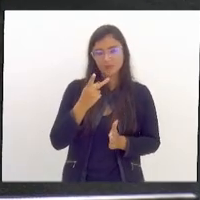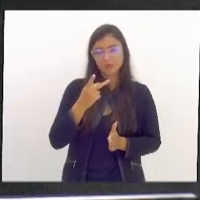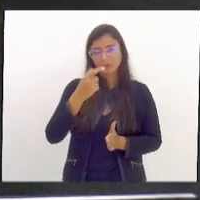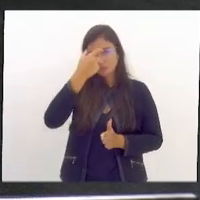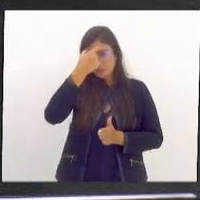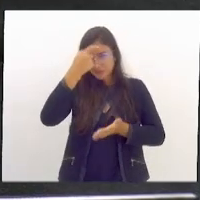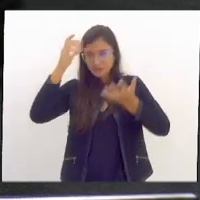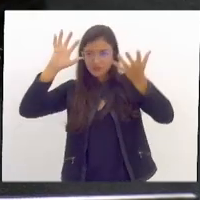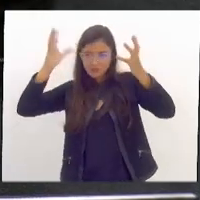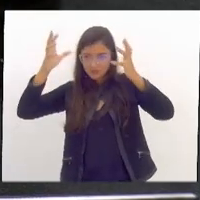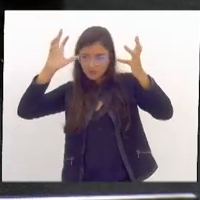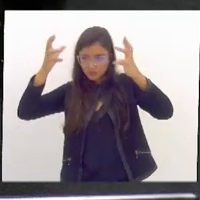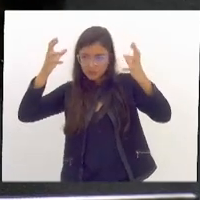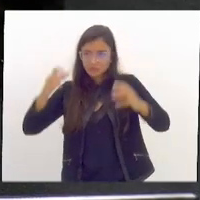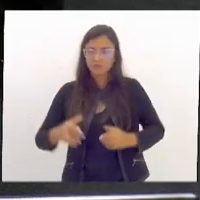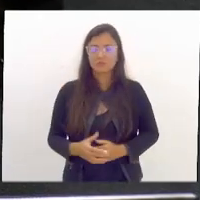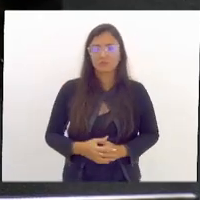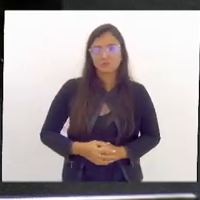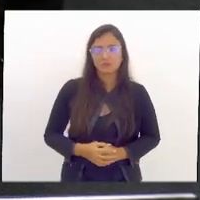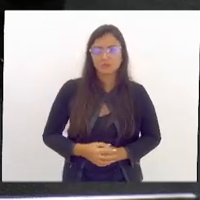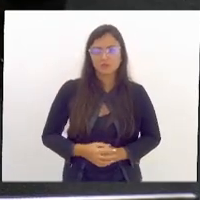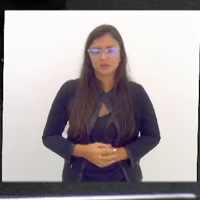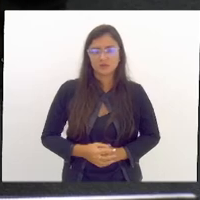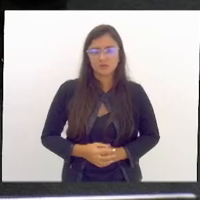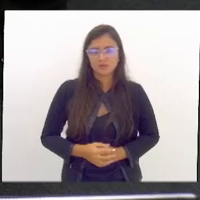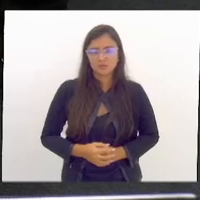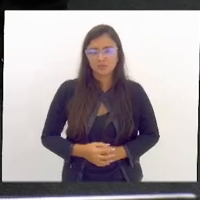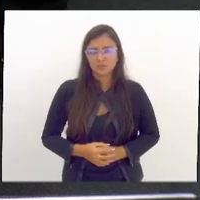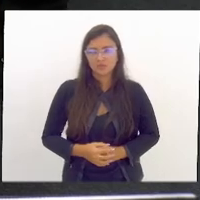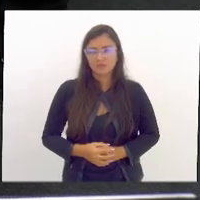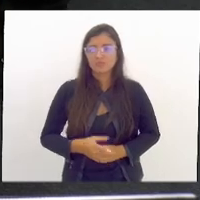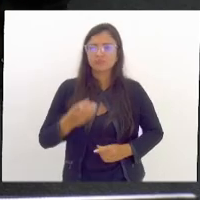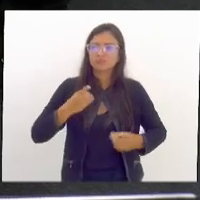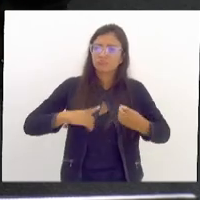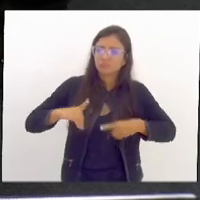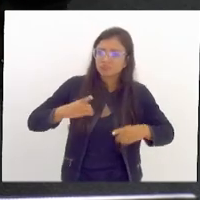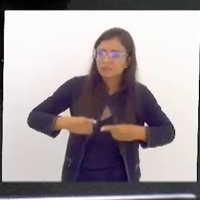transtornos mentais a depressão